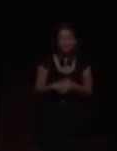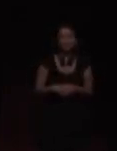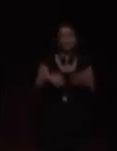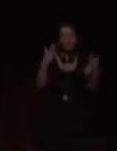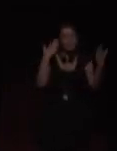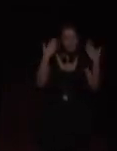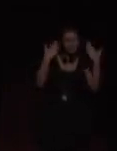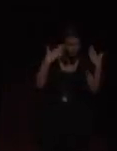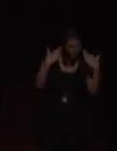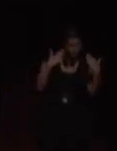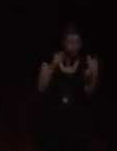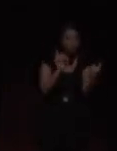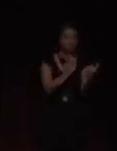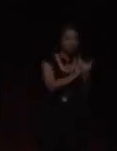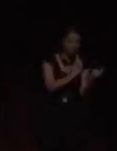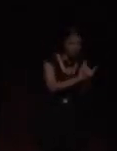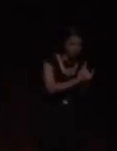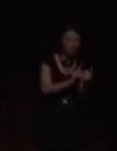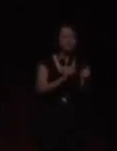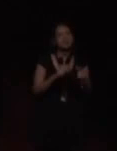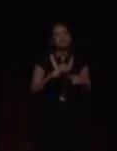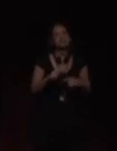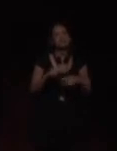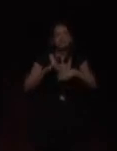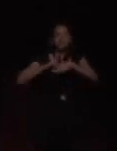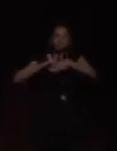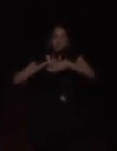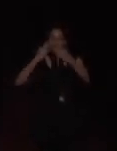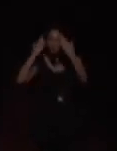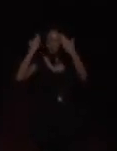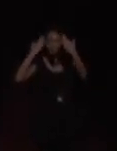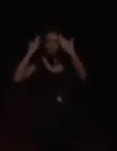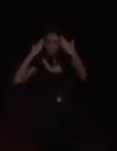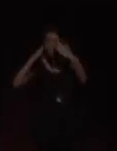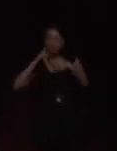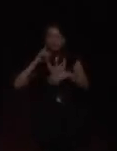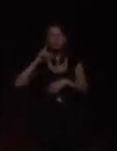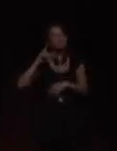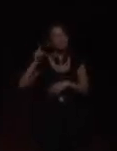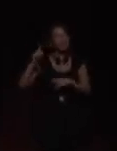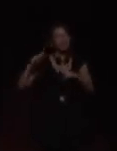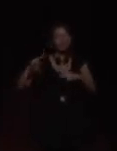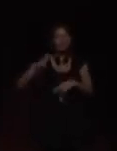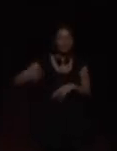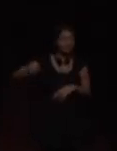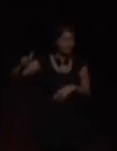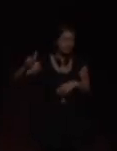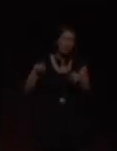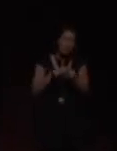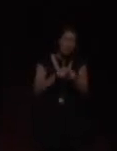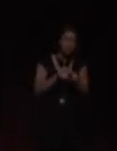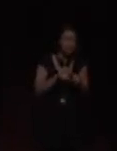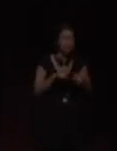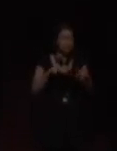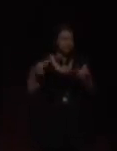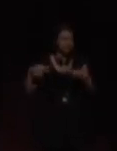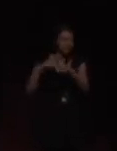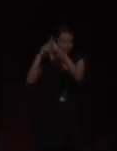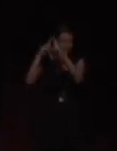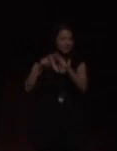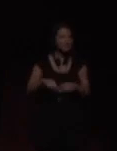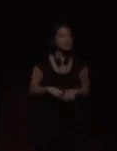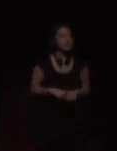Psicologia Clínica e Psicopatologia pela Universidade de Paris, SEC, e especialista em técnicas de saúde mental pela Universidade de Paris,